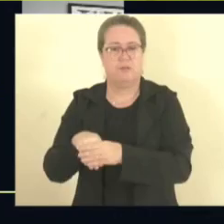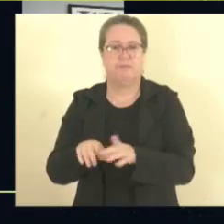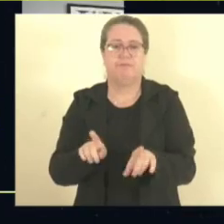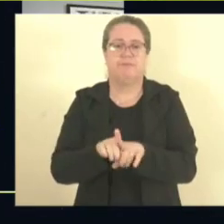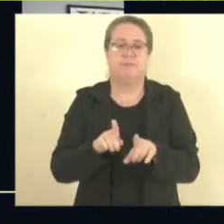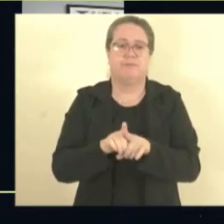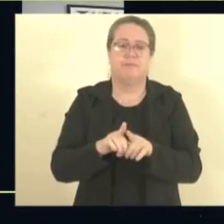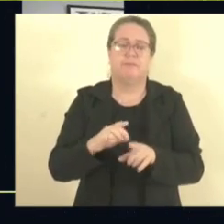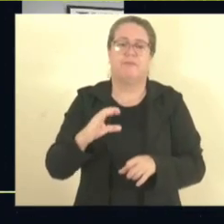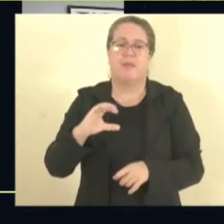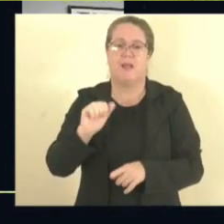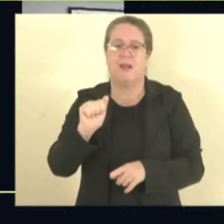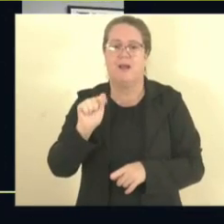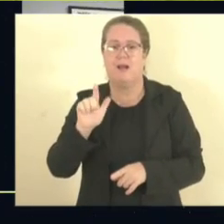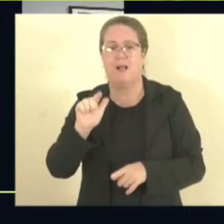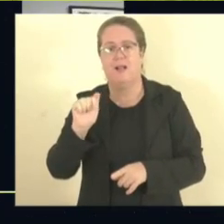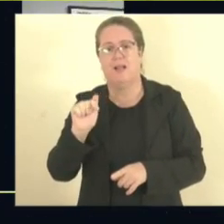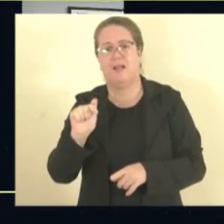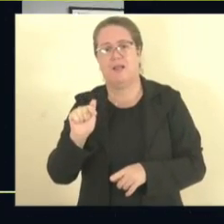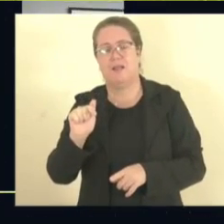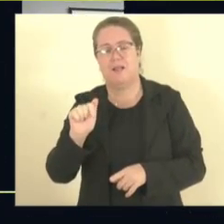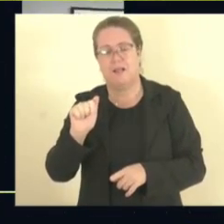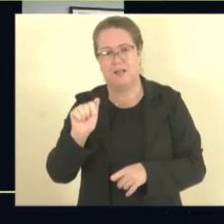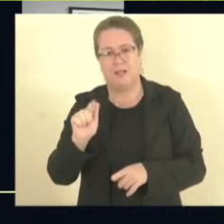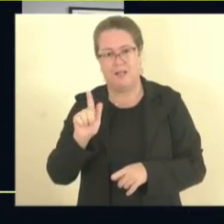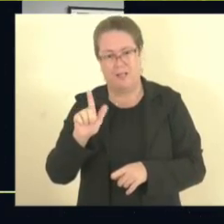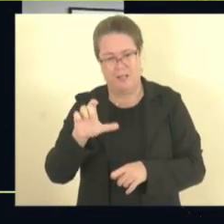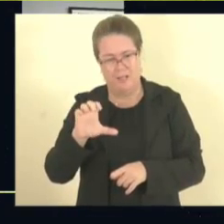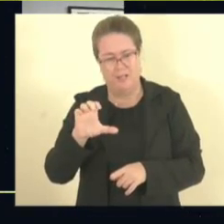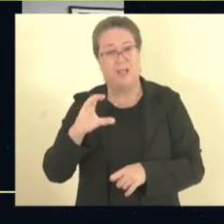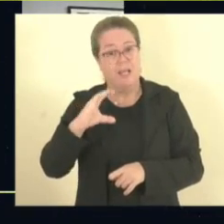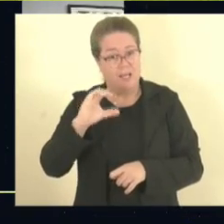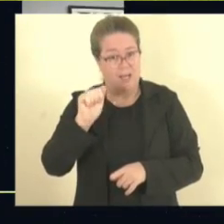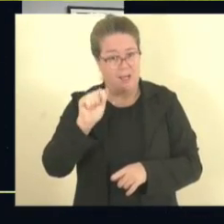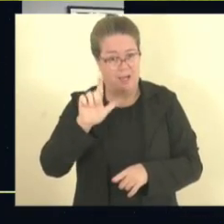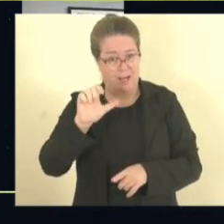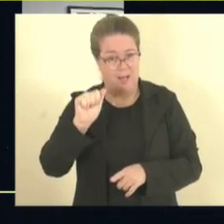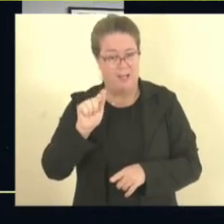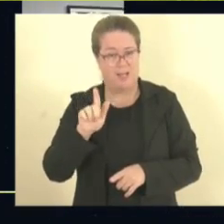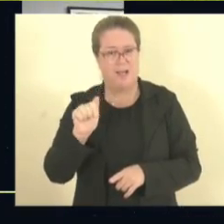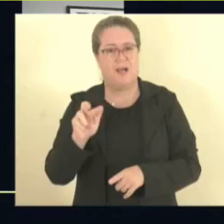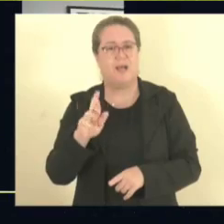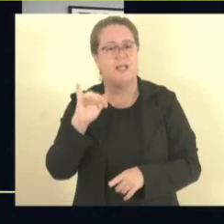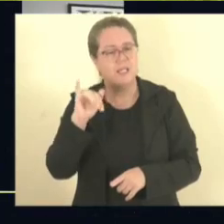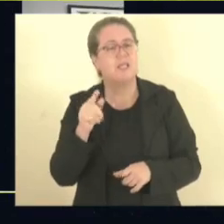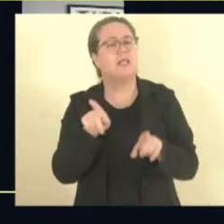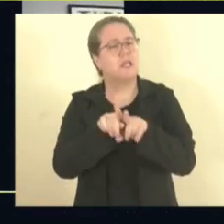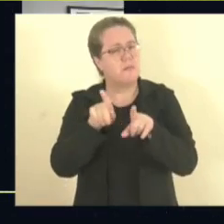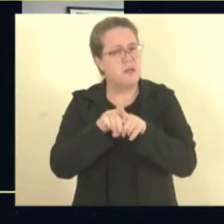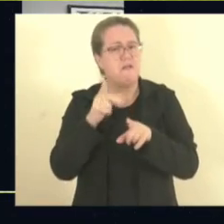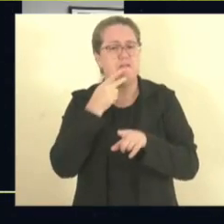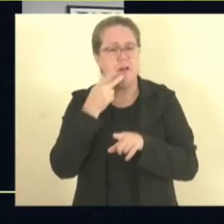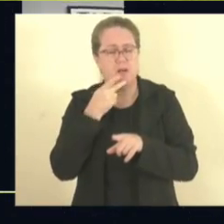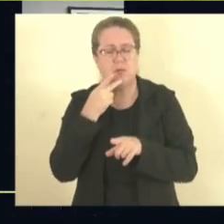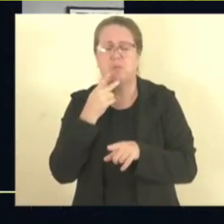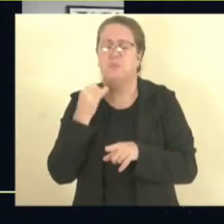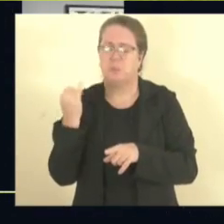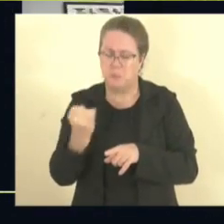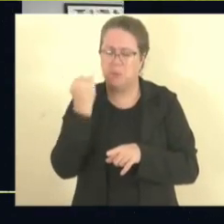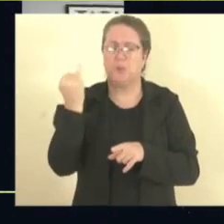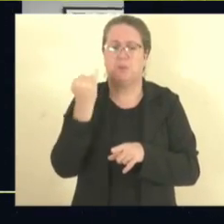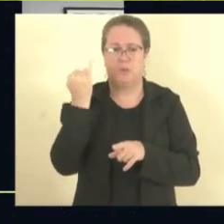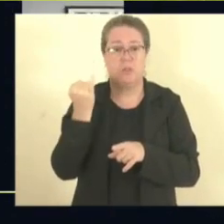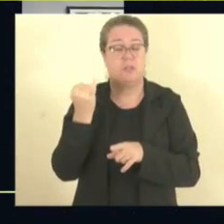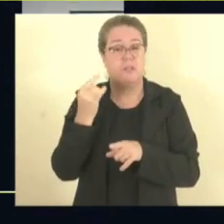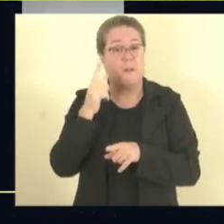a contratação sem moeda estrangeira. Acho que todos os indícios que o governo federal dá não são positivos, são de desvalorização da